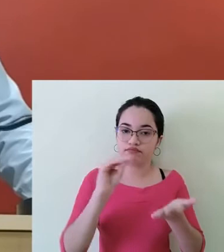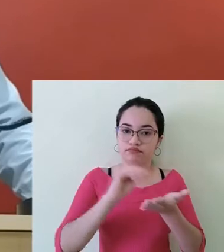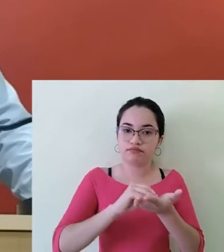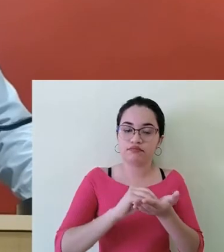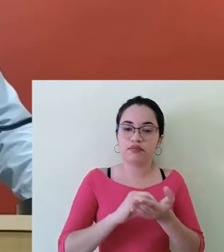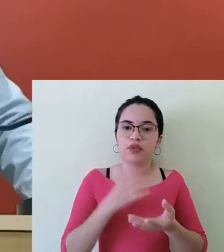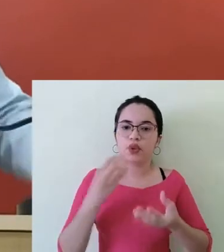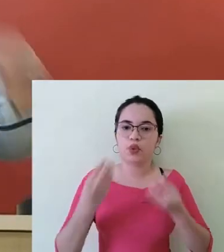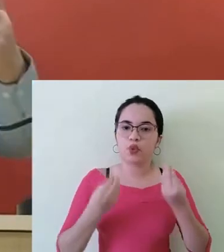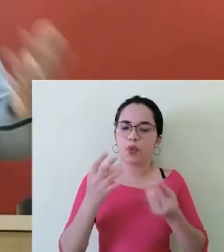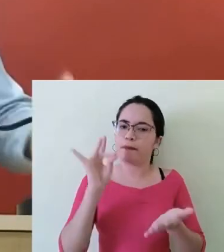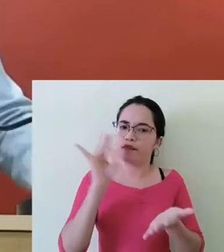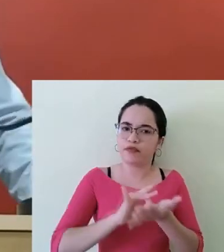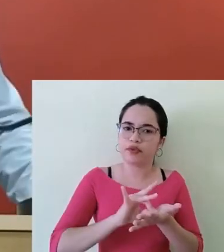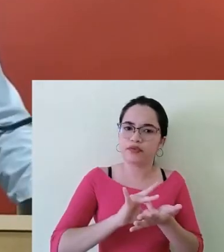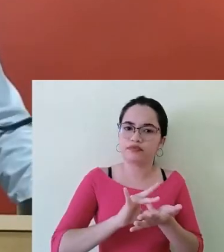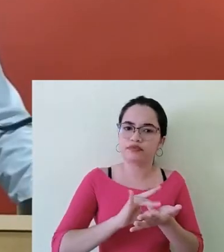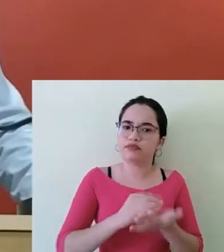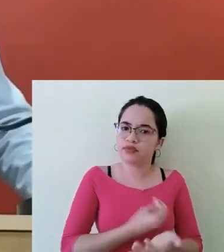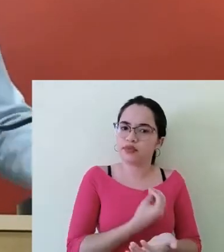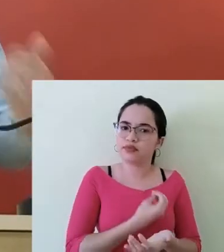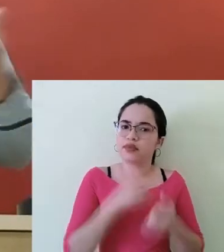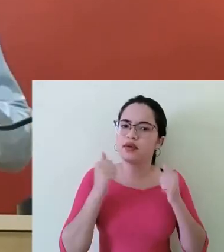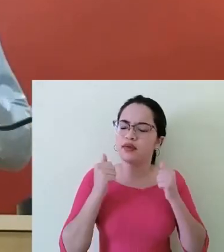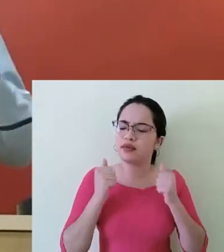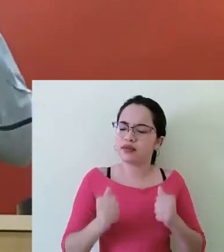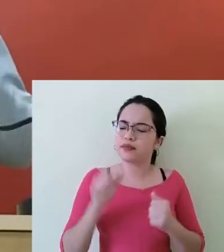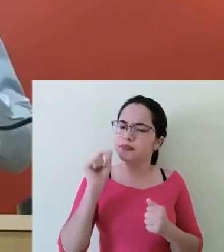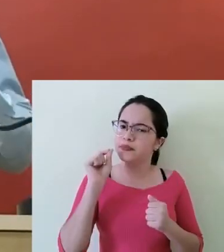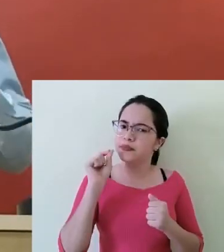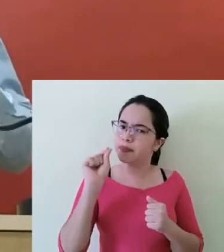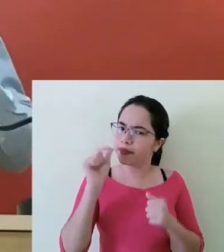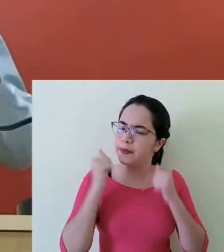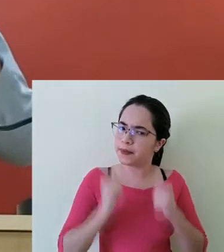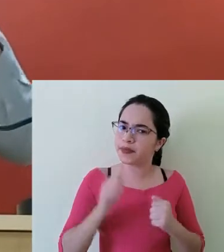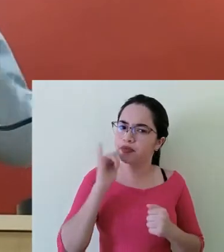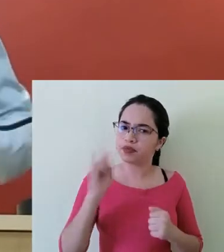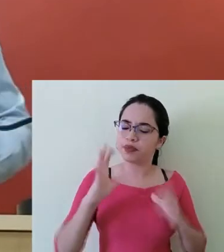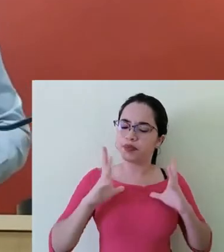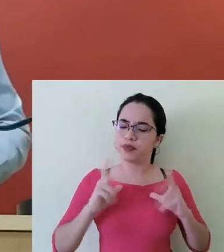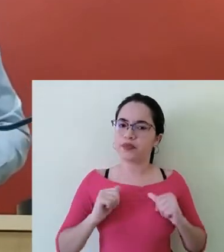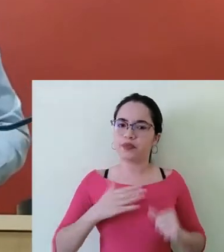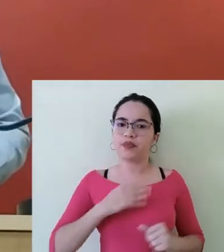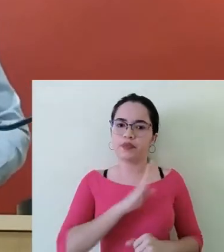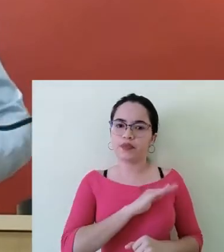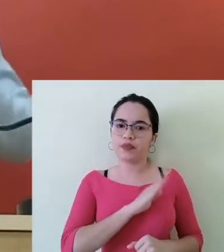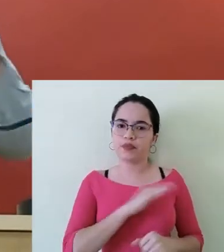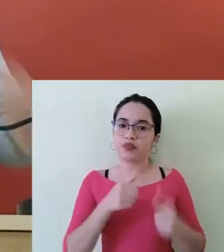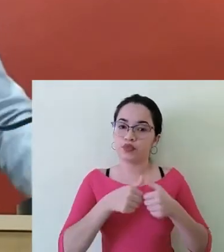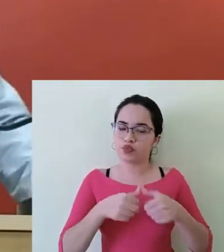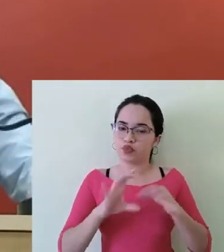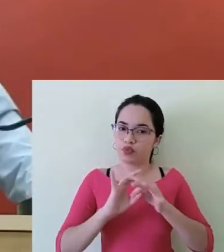está colocando aqui ela como um fato. Né? Quem pode dizer, purifiquei o meu